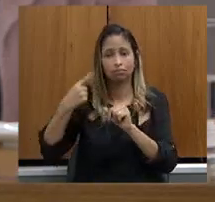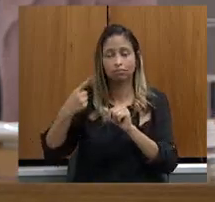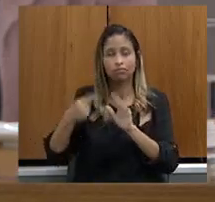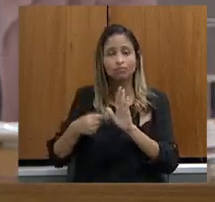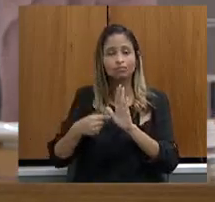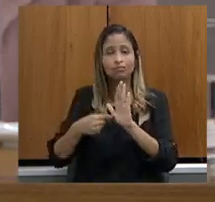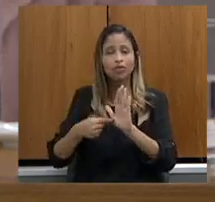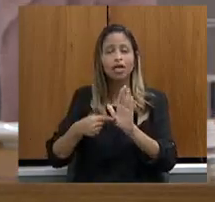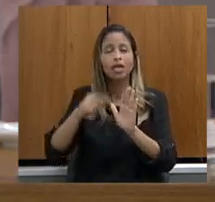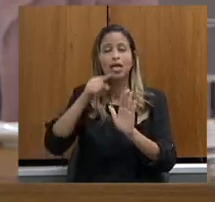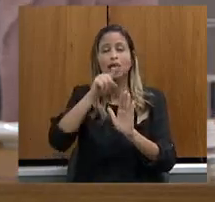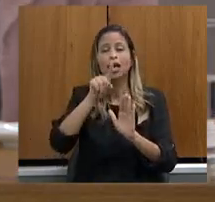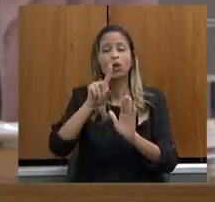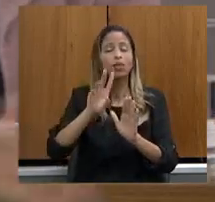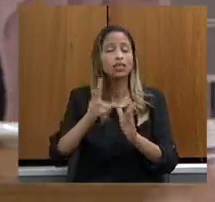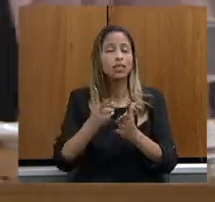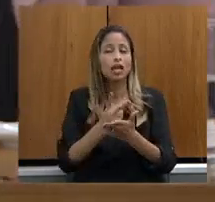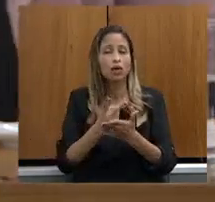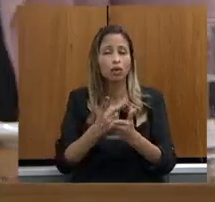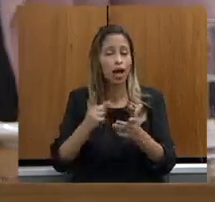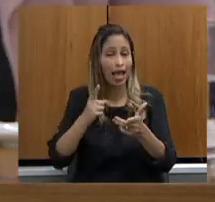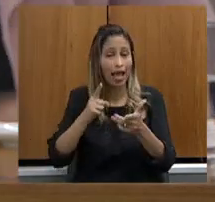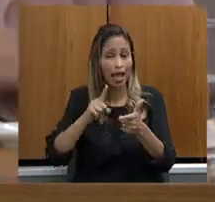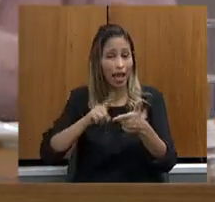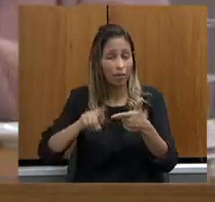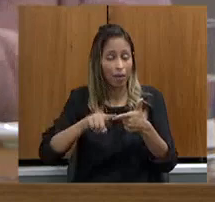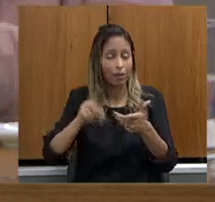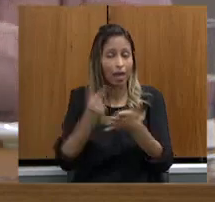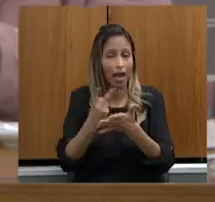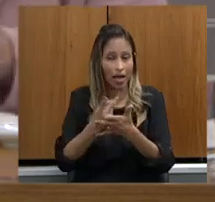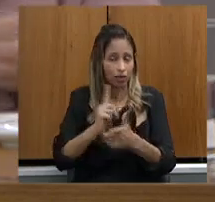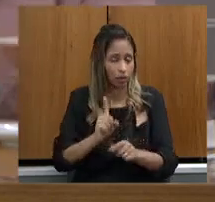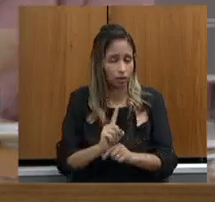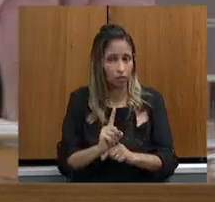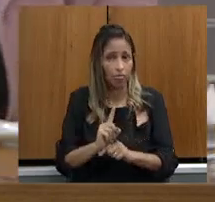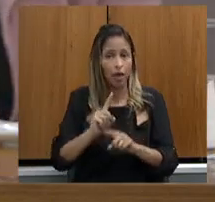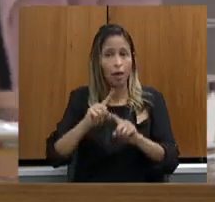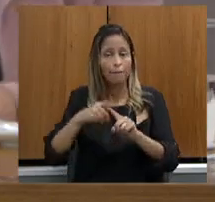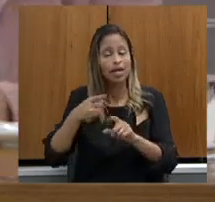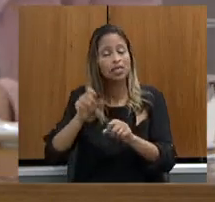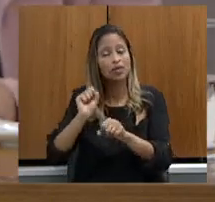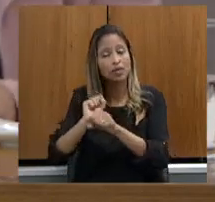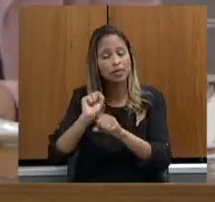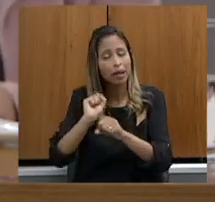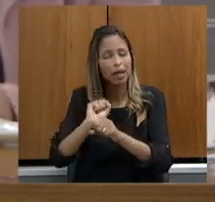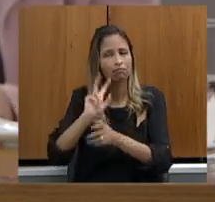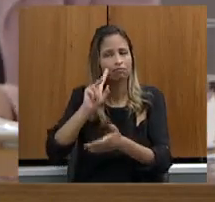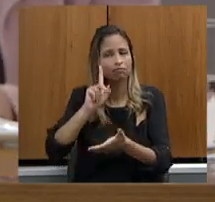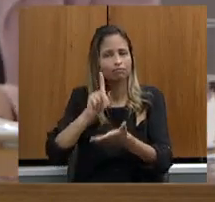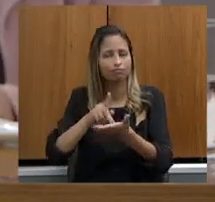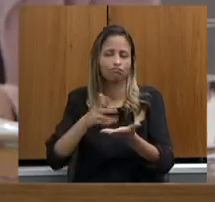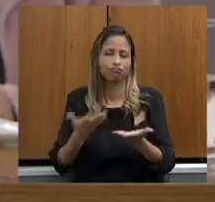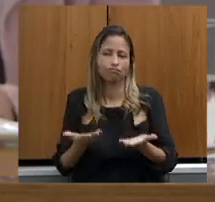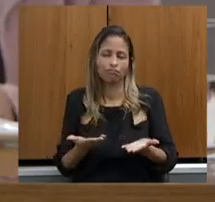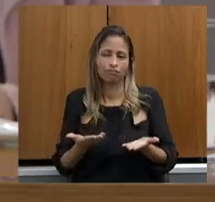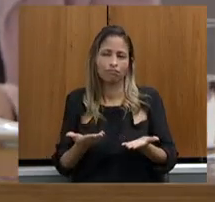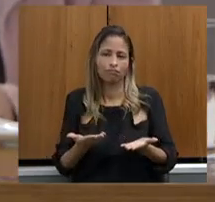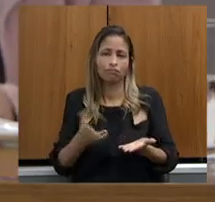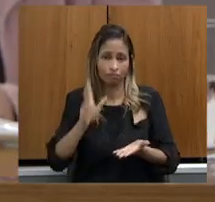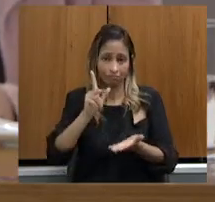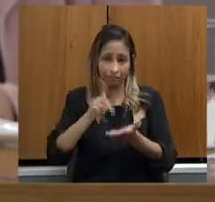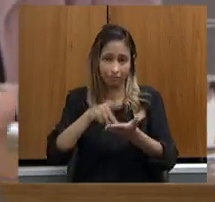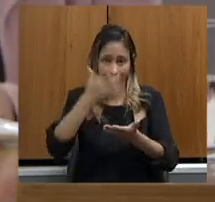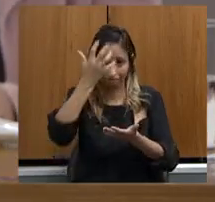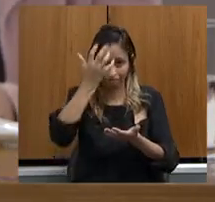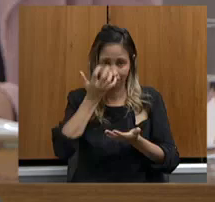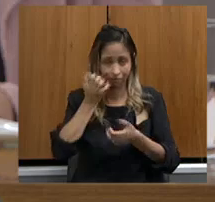seus erros de articulação política os seus erros de diálogo com a casa mas o que eu espero de forma bastante sincera